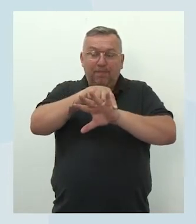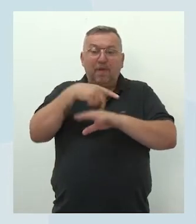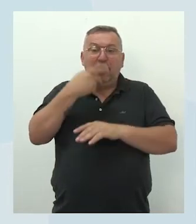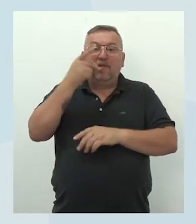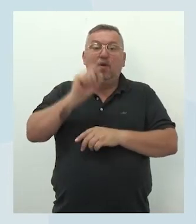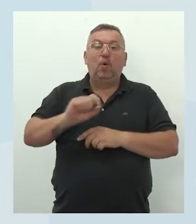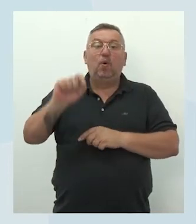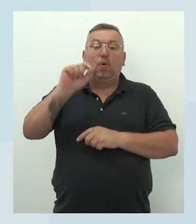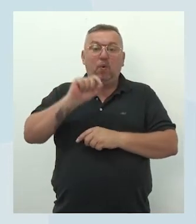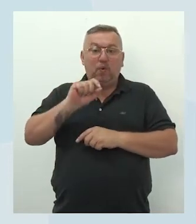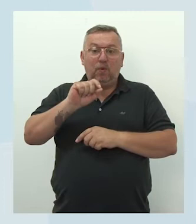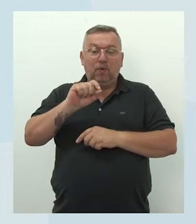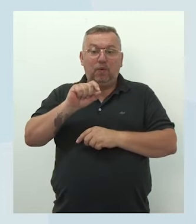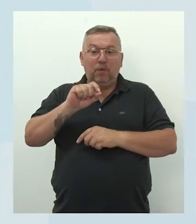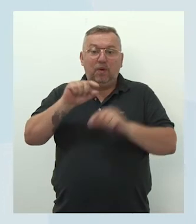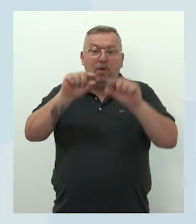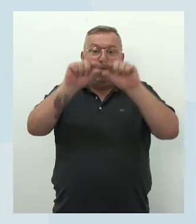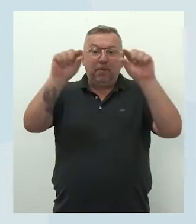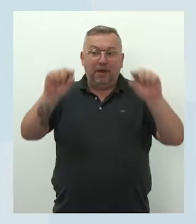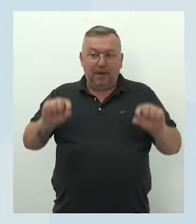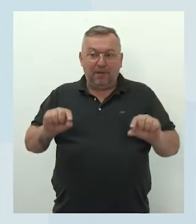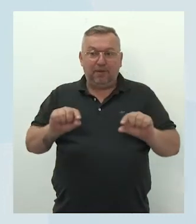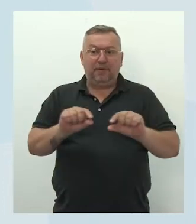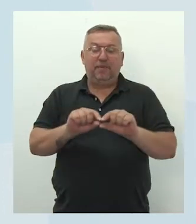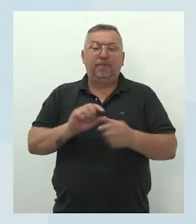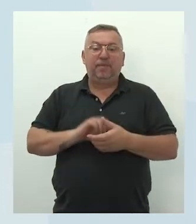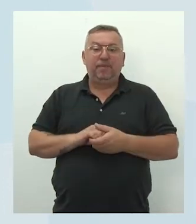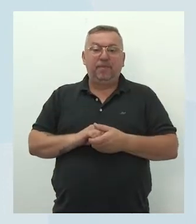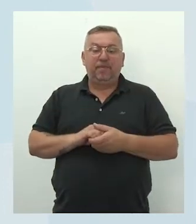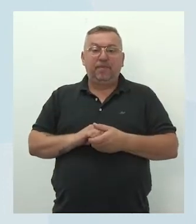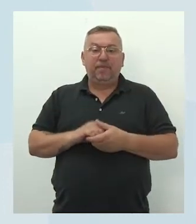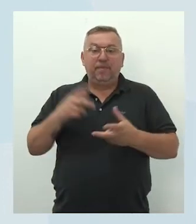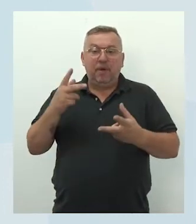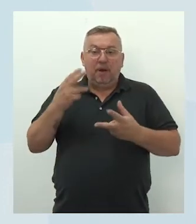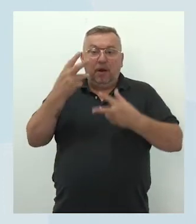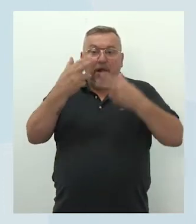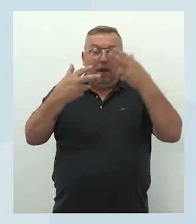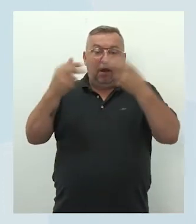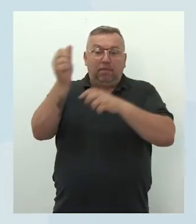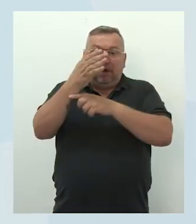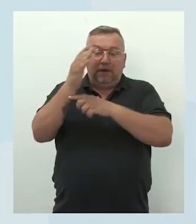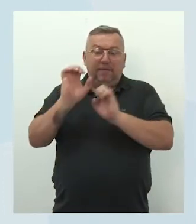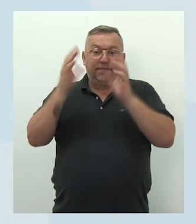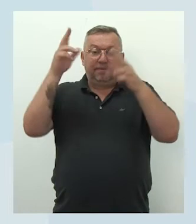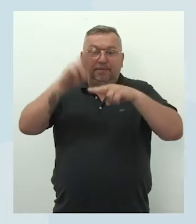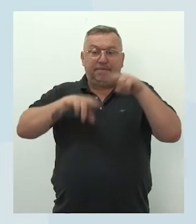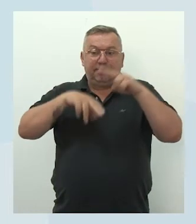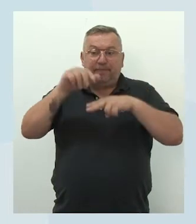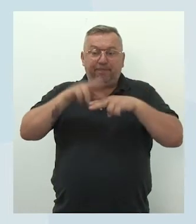falando de perímetro, certo? E recortar a bandeirinha da festa